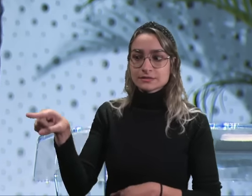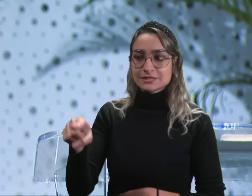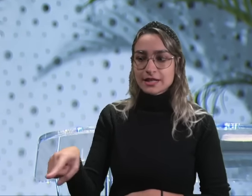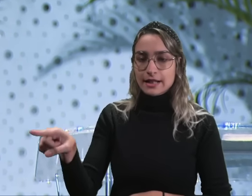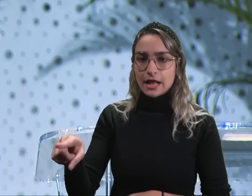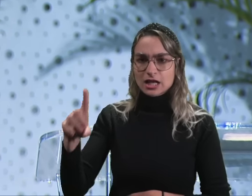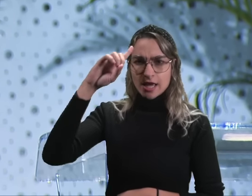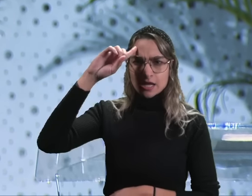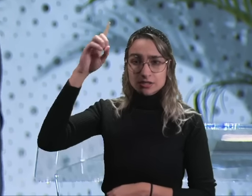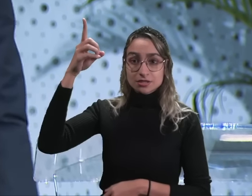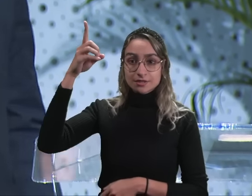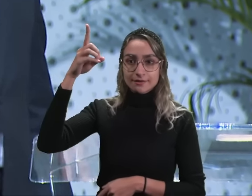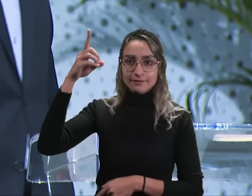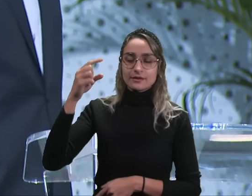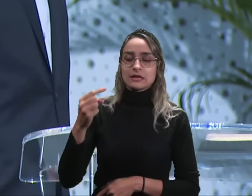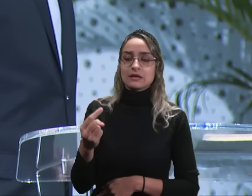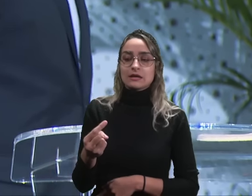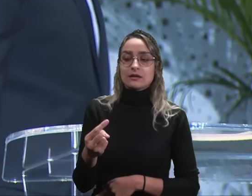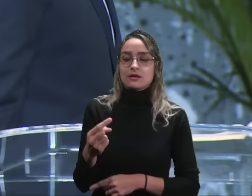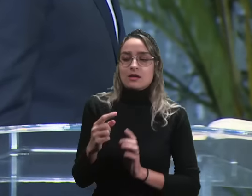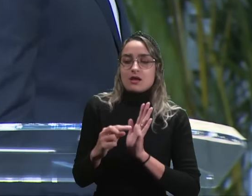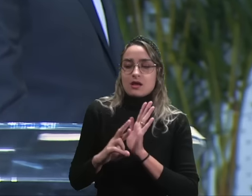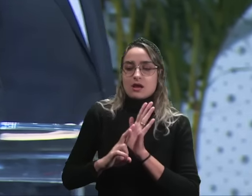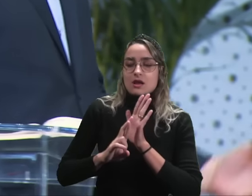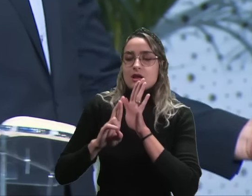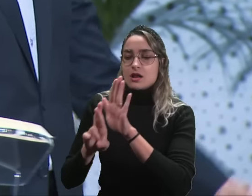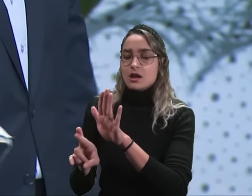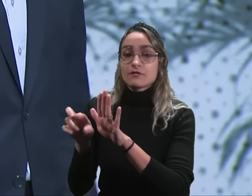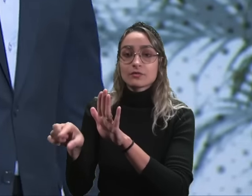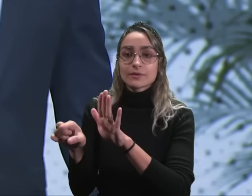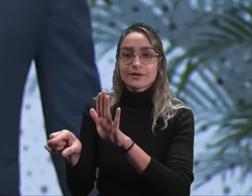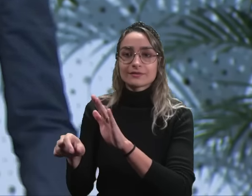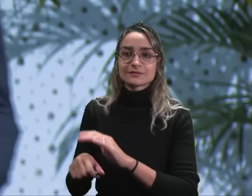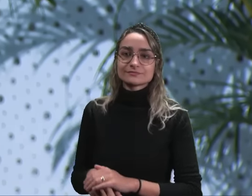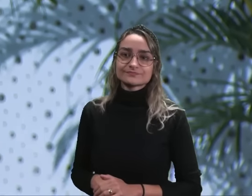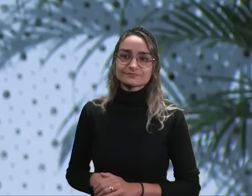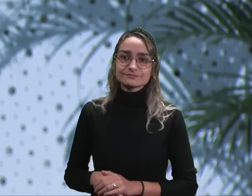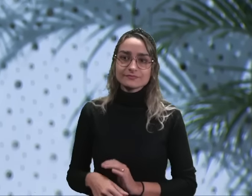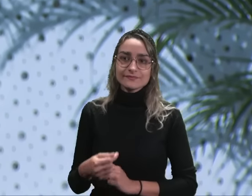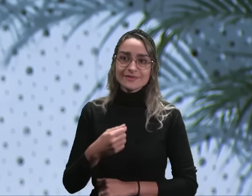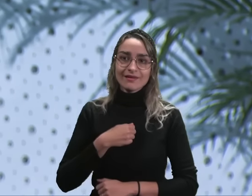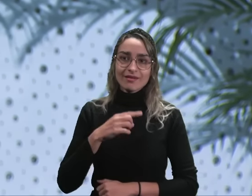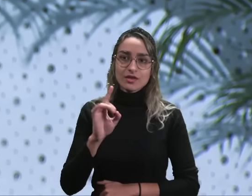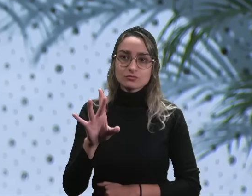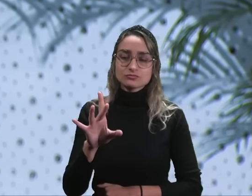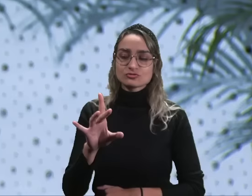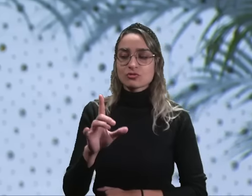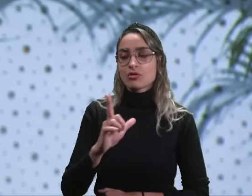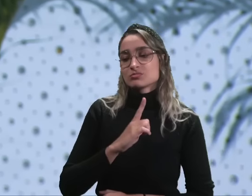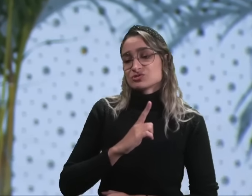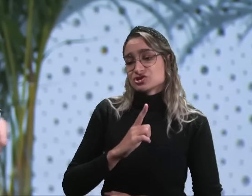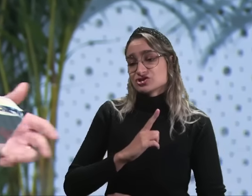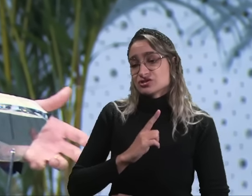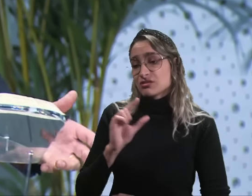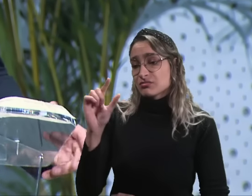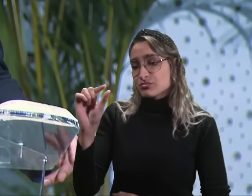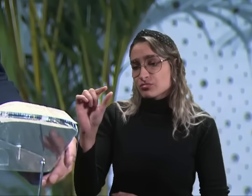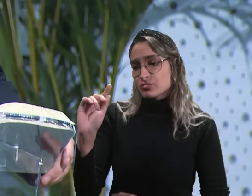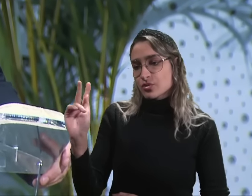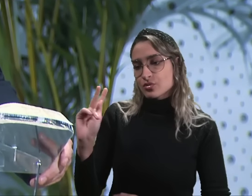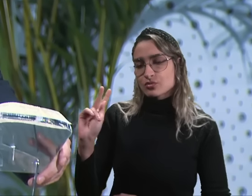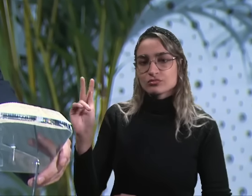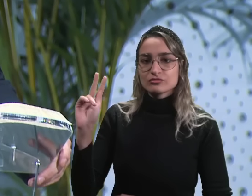sabe o que acontece minha esposa acontece que eu tinha últimos 12 centavos e a gente não tem mais nada e o que eu comprei o que eu